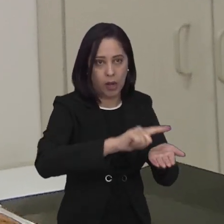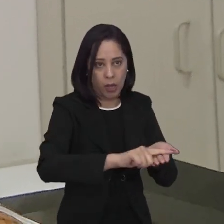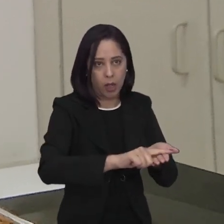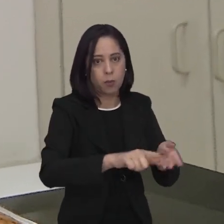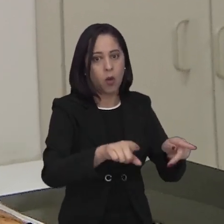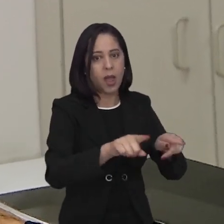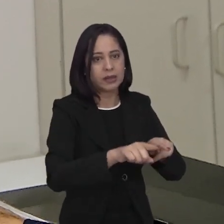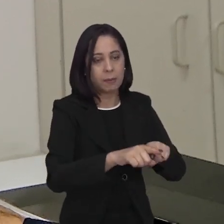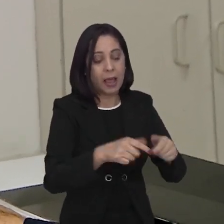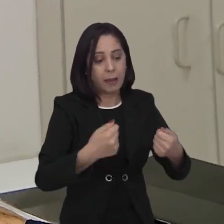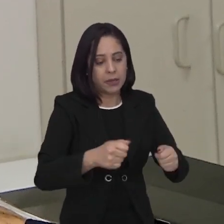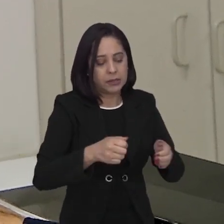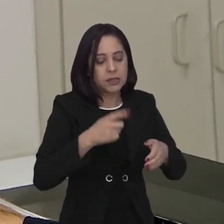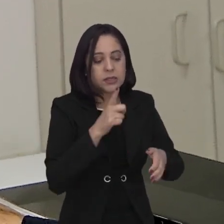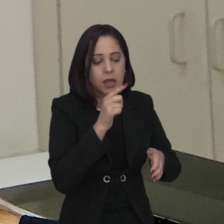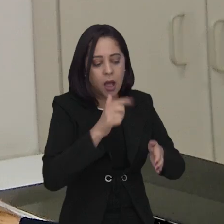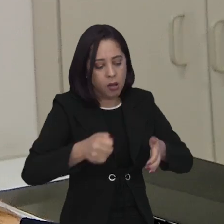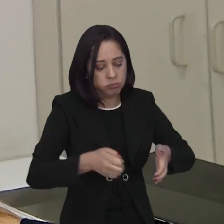onde tem